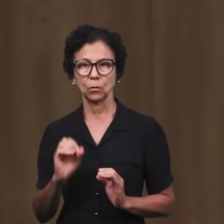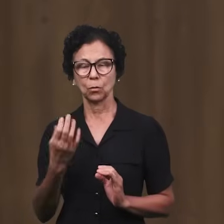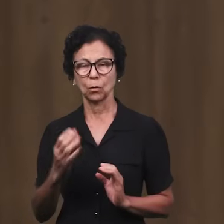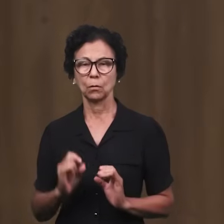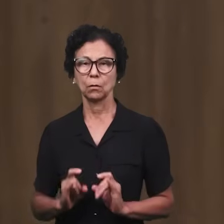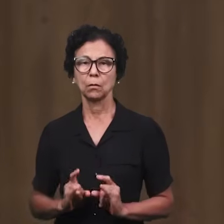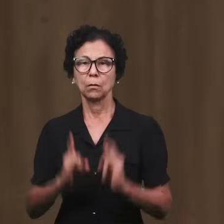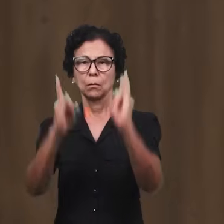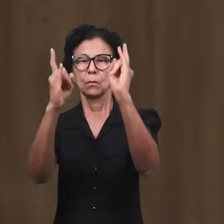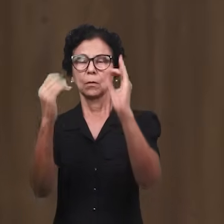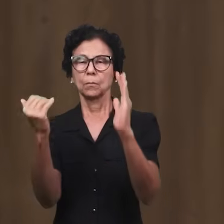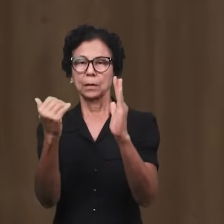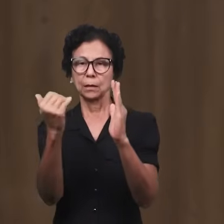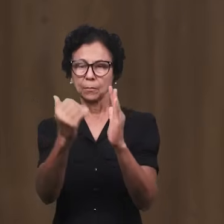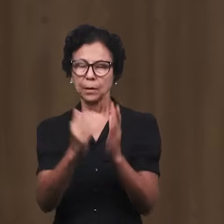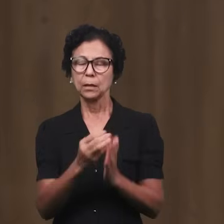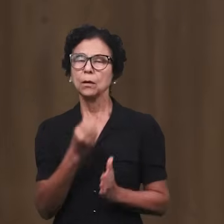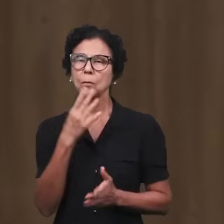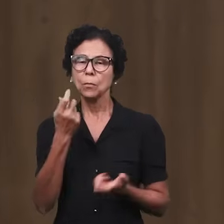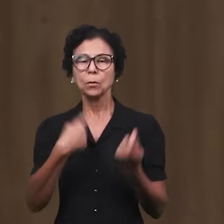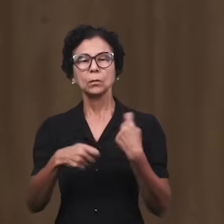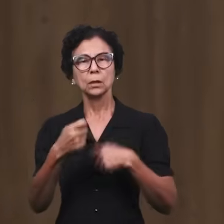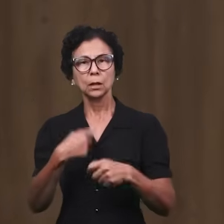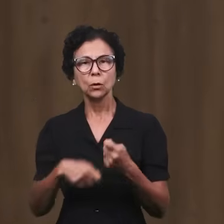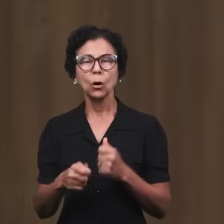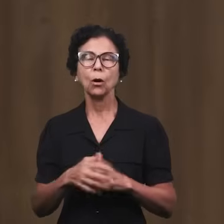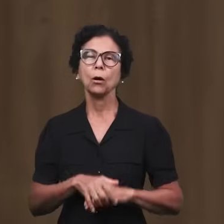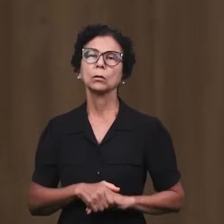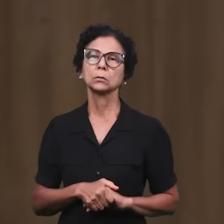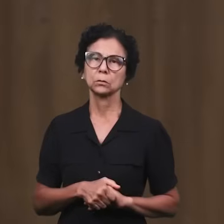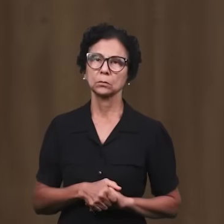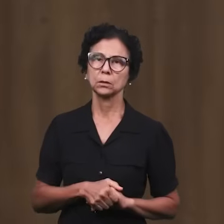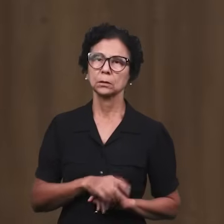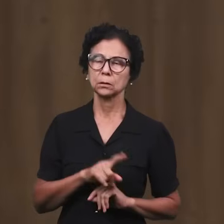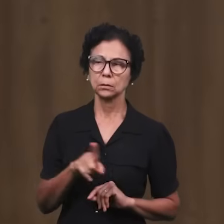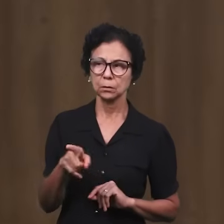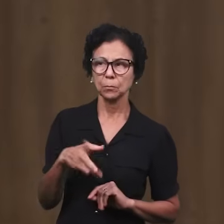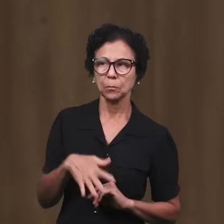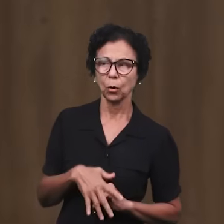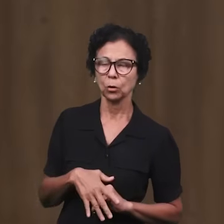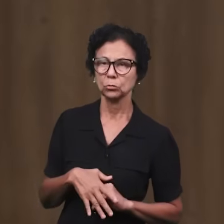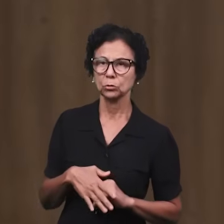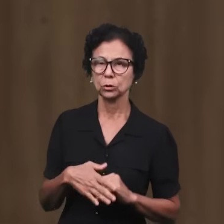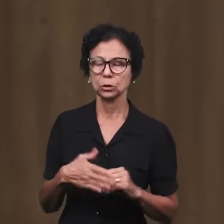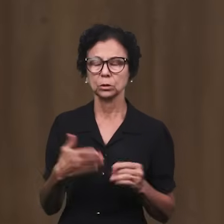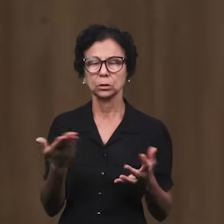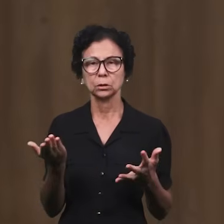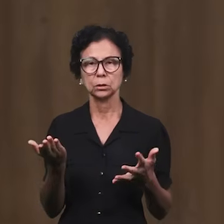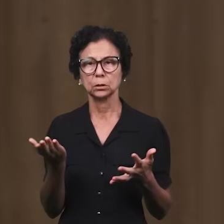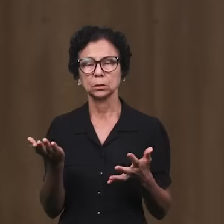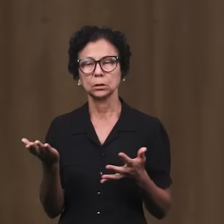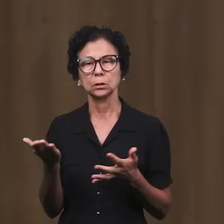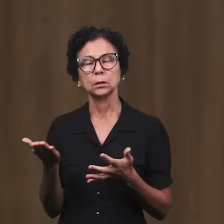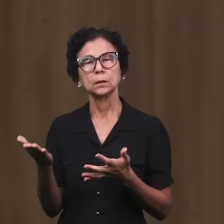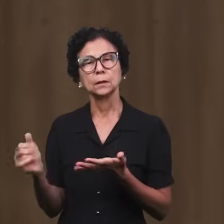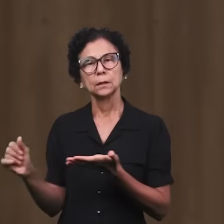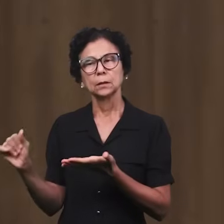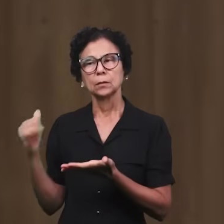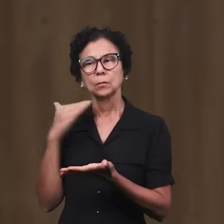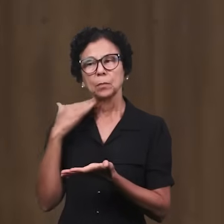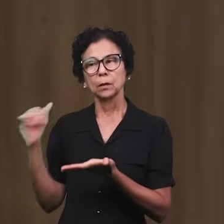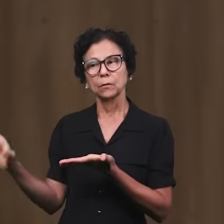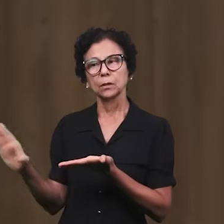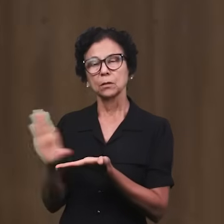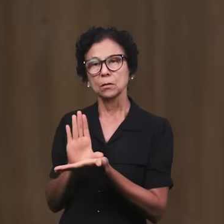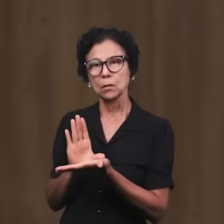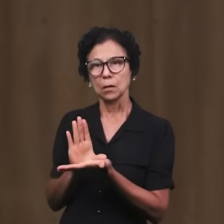você tem a flexibilidade de negociar com a construtora. Então, você vai, durante a construção do imóvel, você está